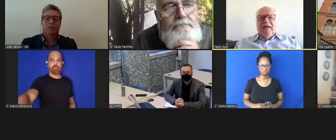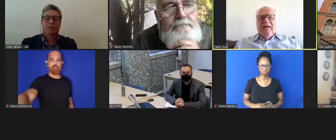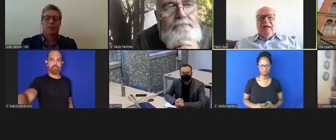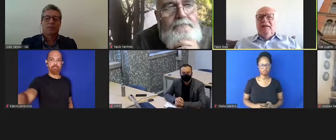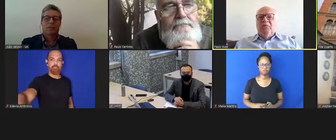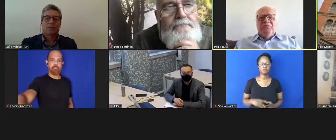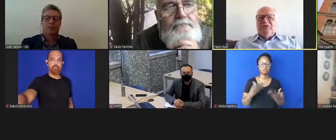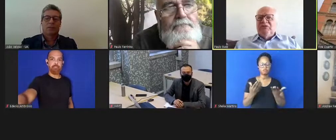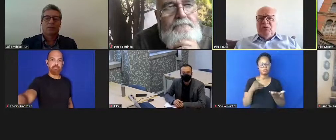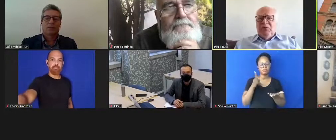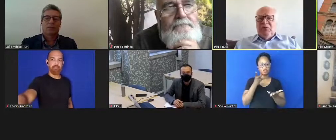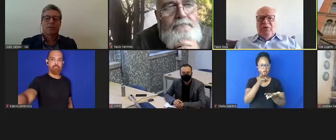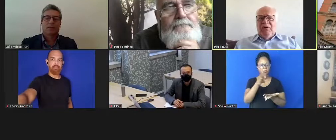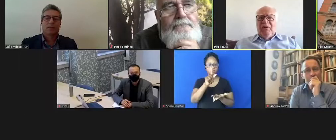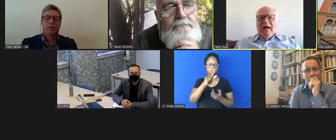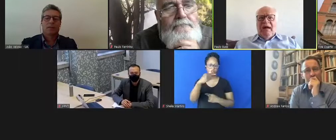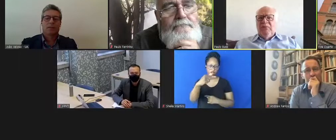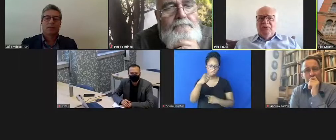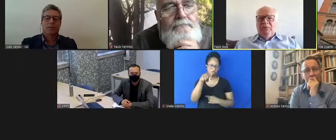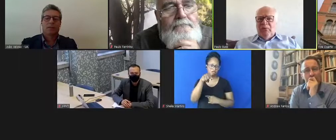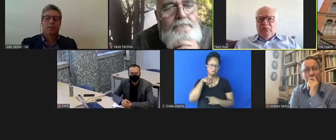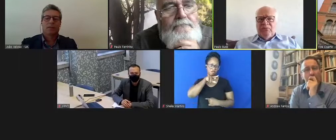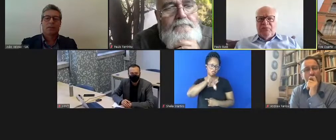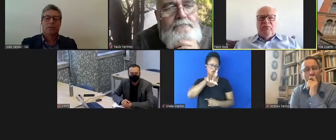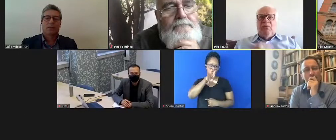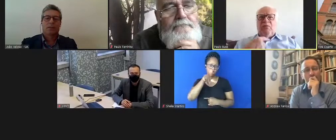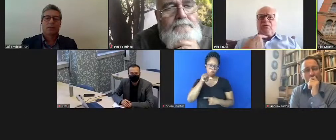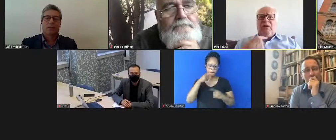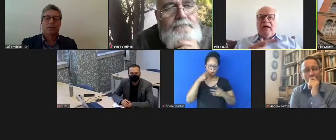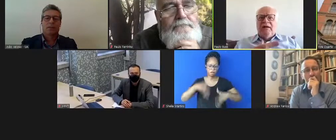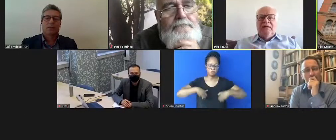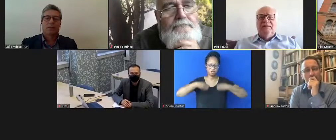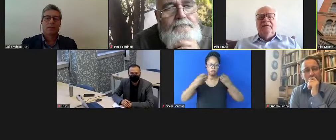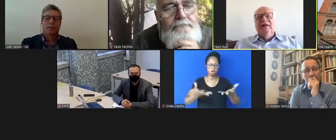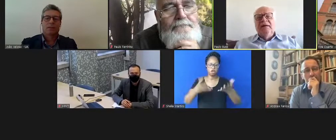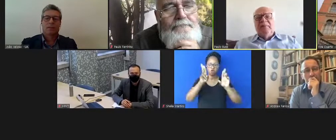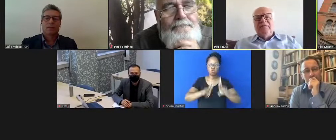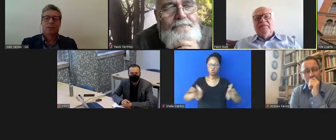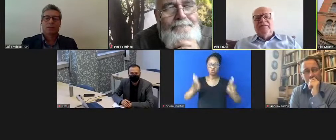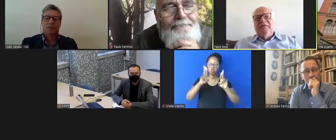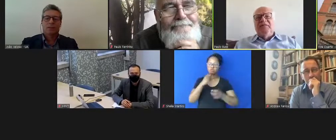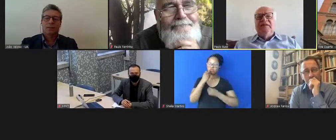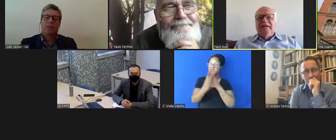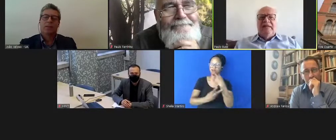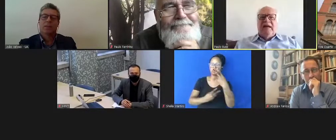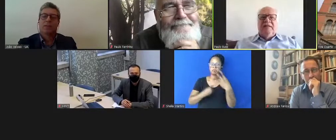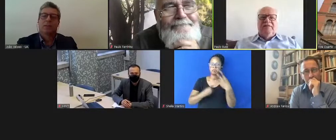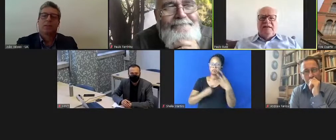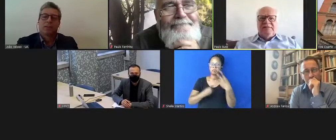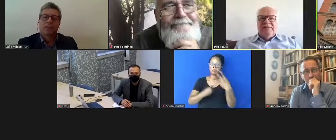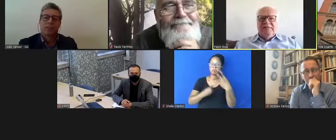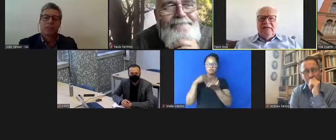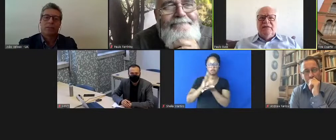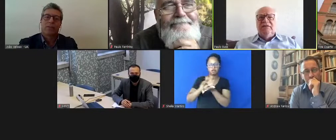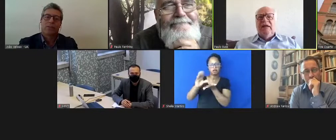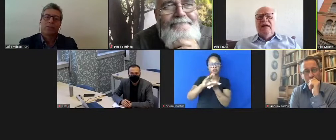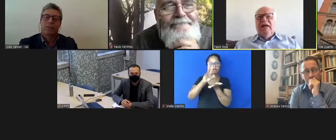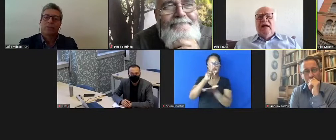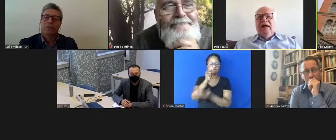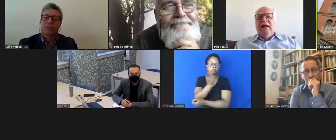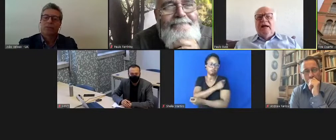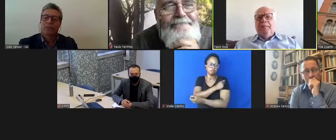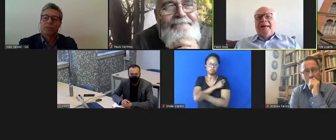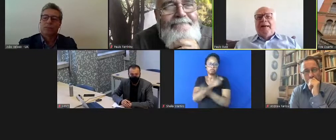não tirou a mão do bolso, só usou a garganta para dizer que financiaria vacinas